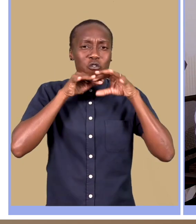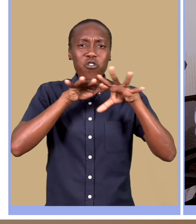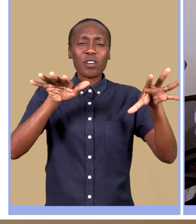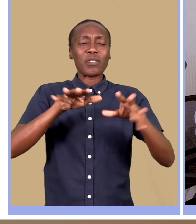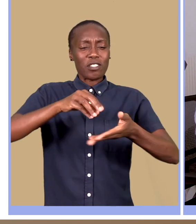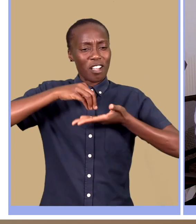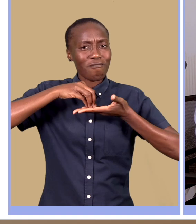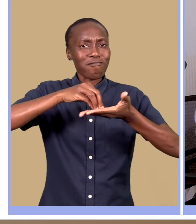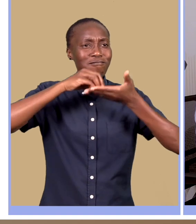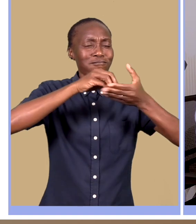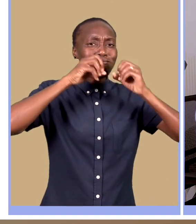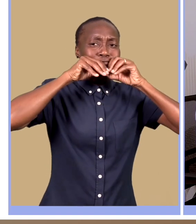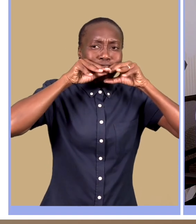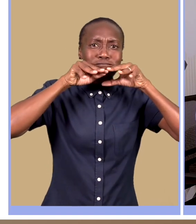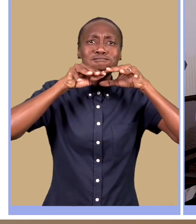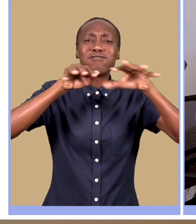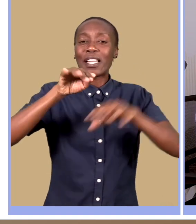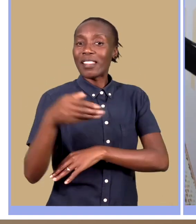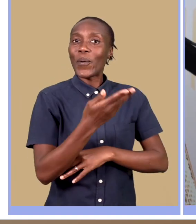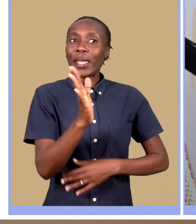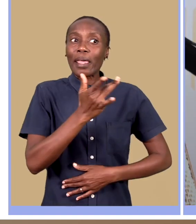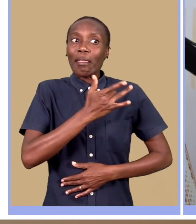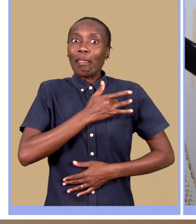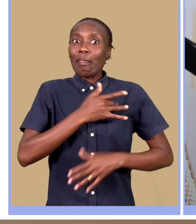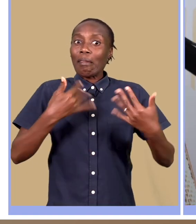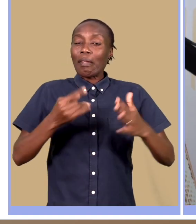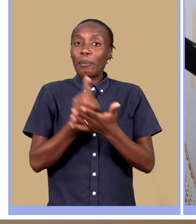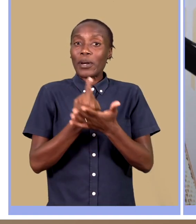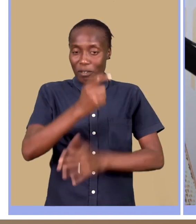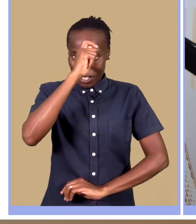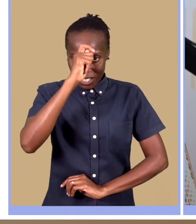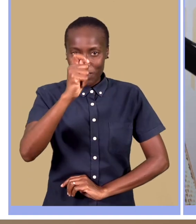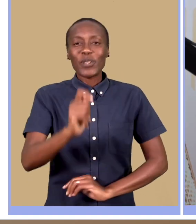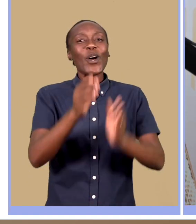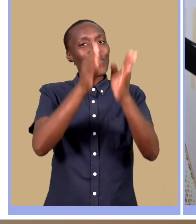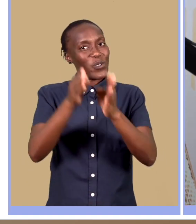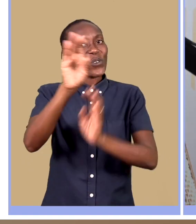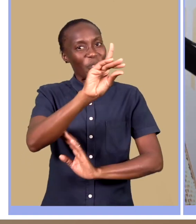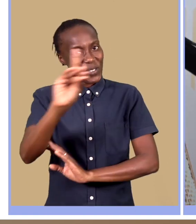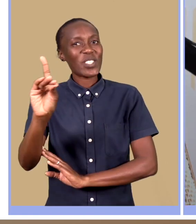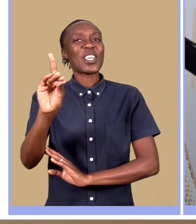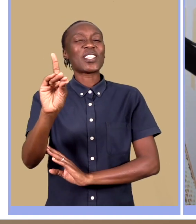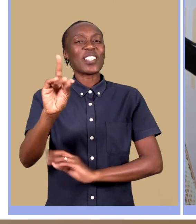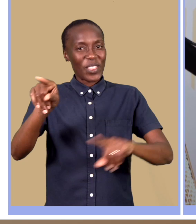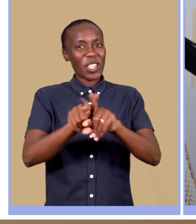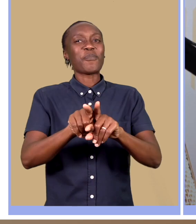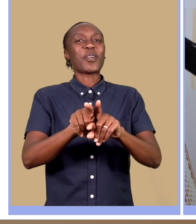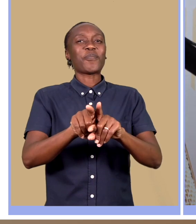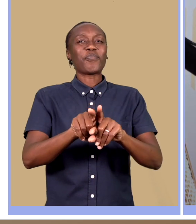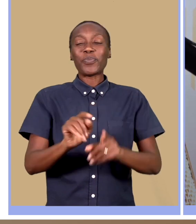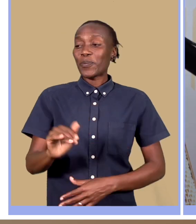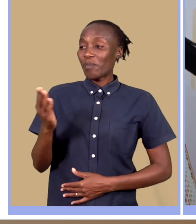ficam sensibilizadas em olhar para pessoas com deficiência. Exatamente. É possível nós pegarmos essas experiências